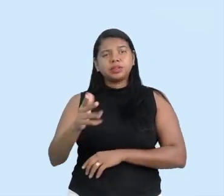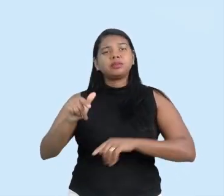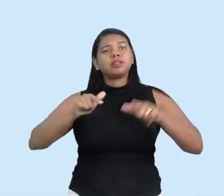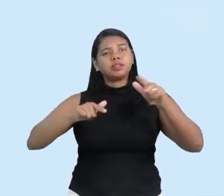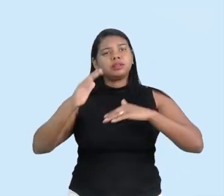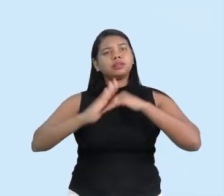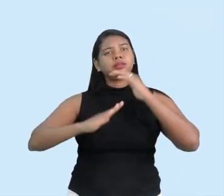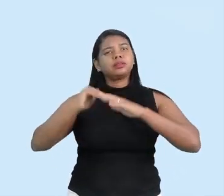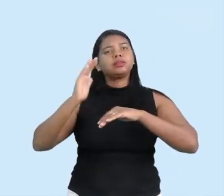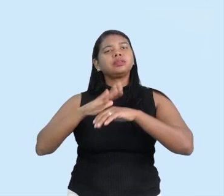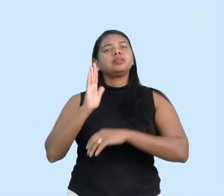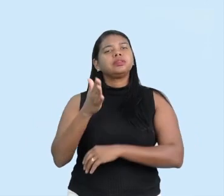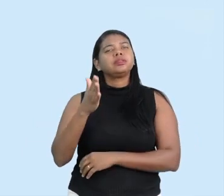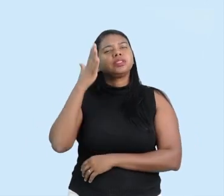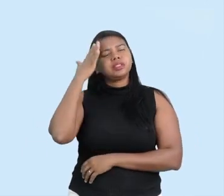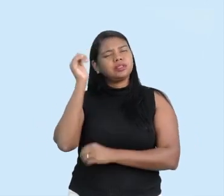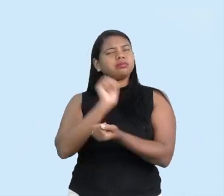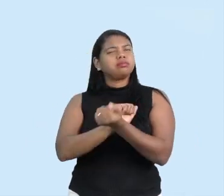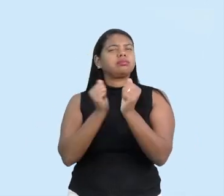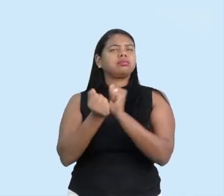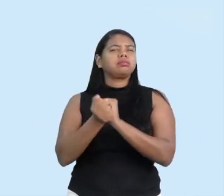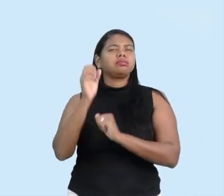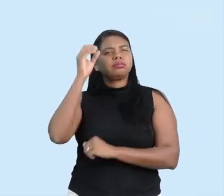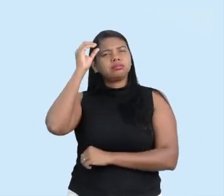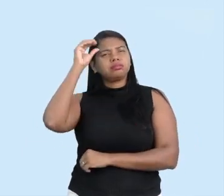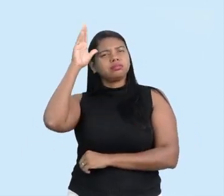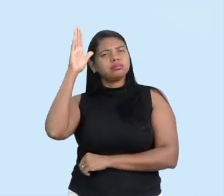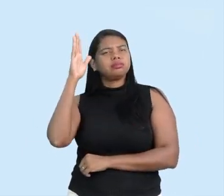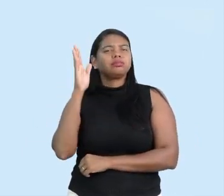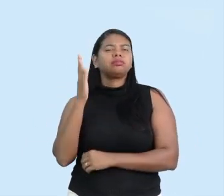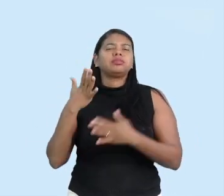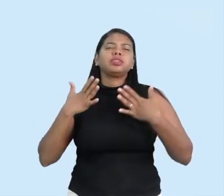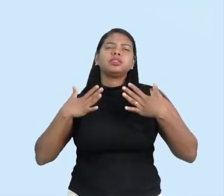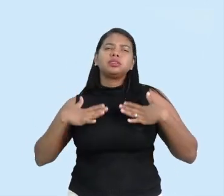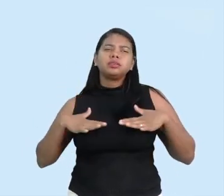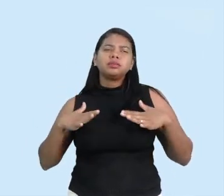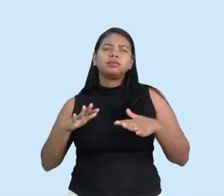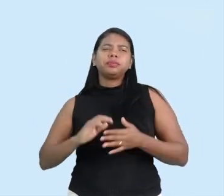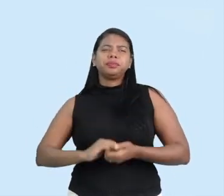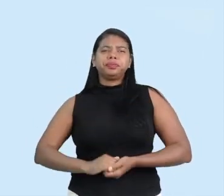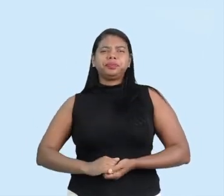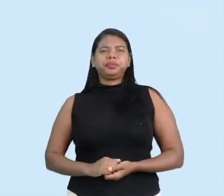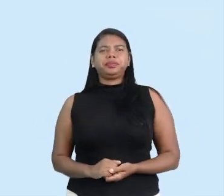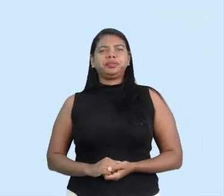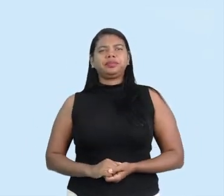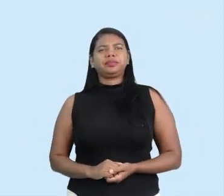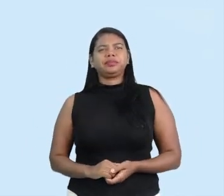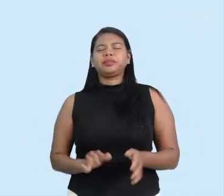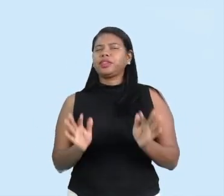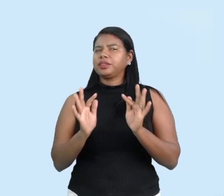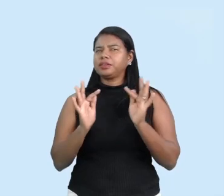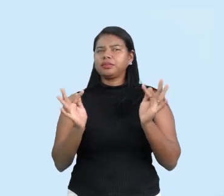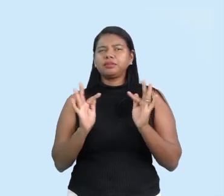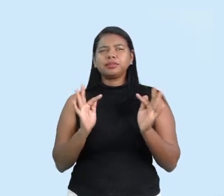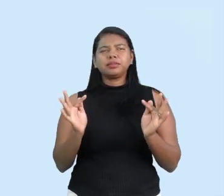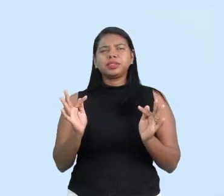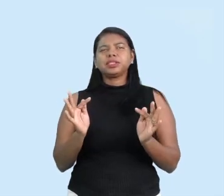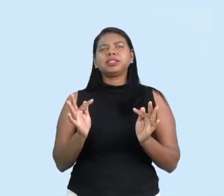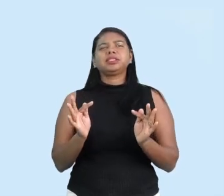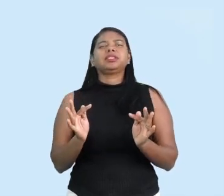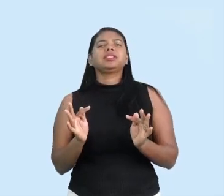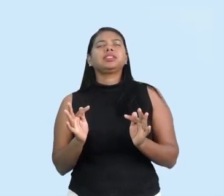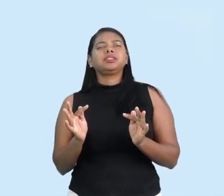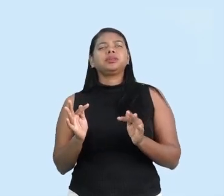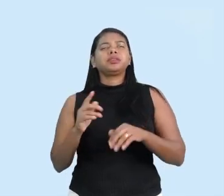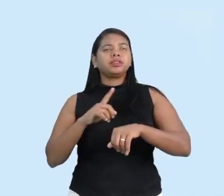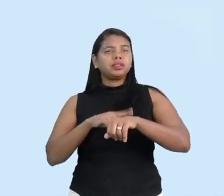você vai pegar a habilidade e você vai fazer isso com mais calma. Vai ser bem tranquilo, você vai ter aí uma quantidade de tempo bom